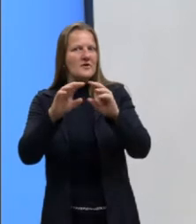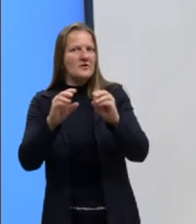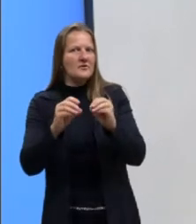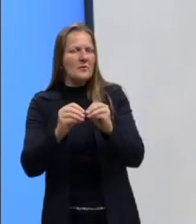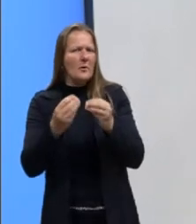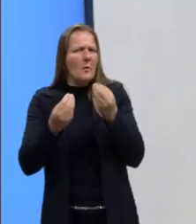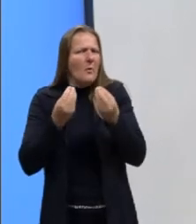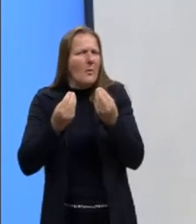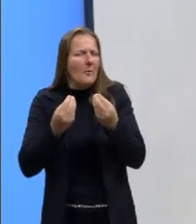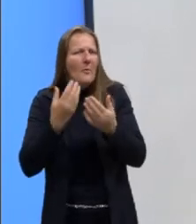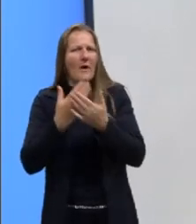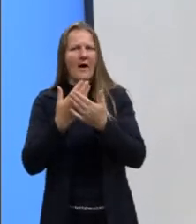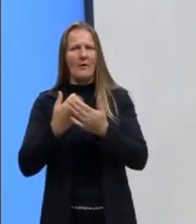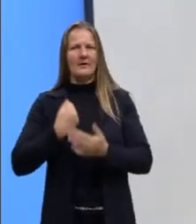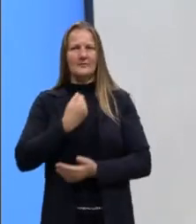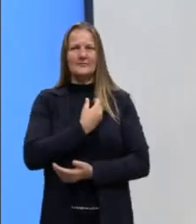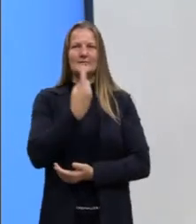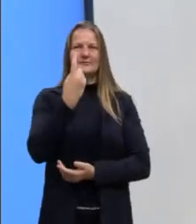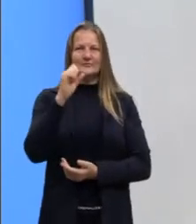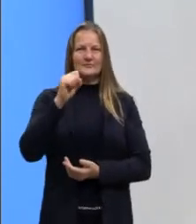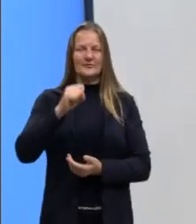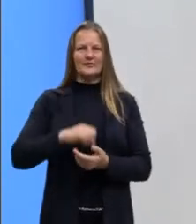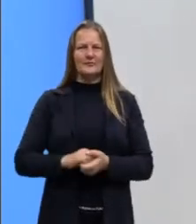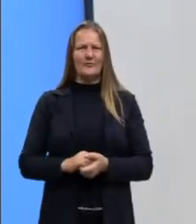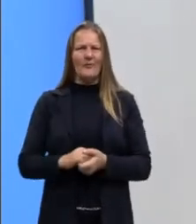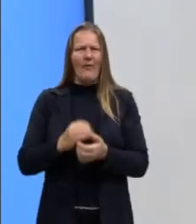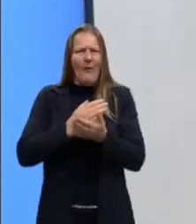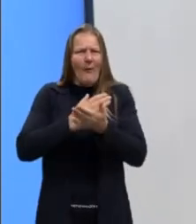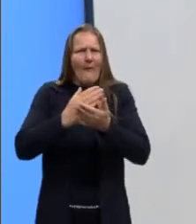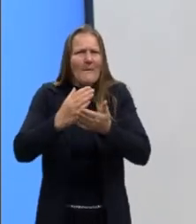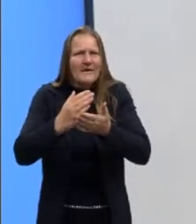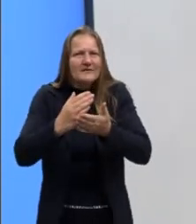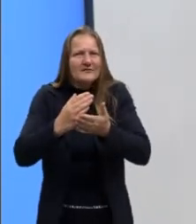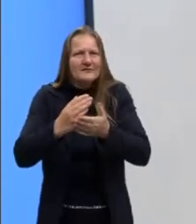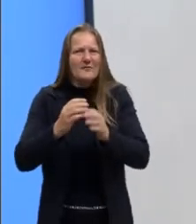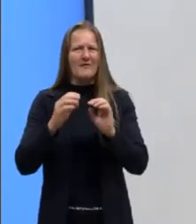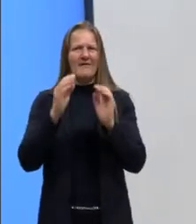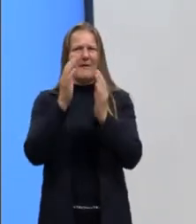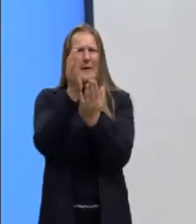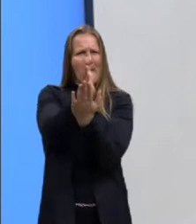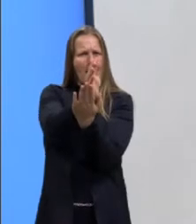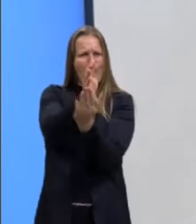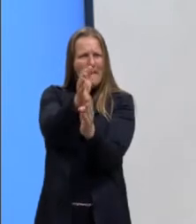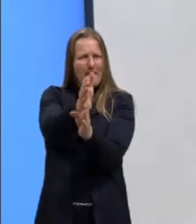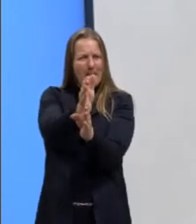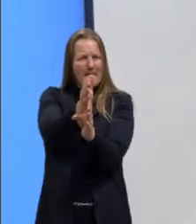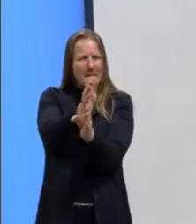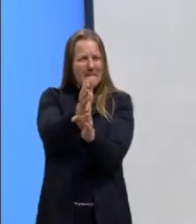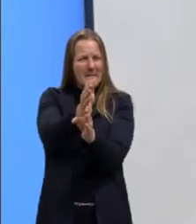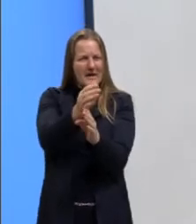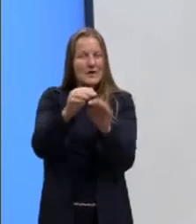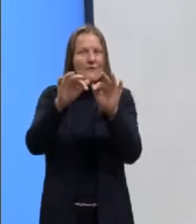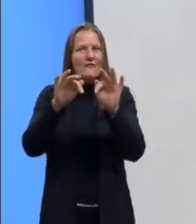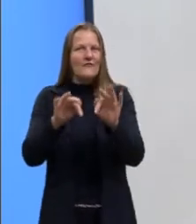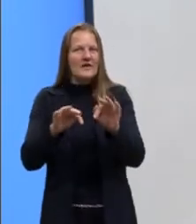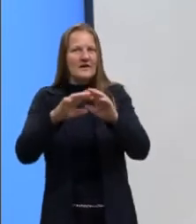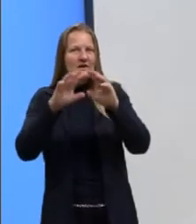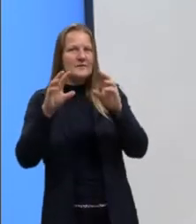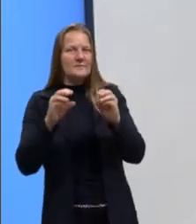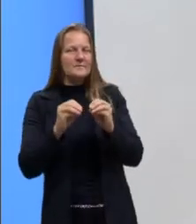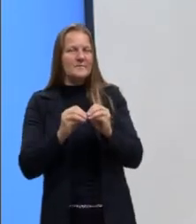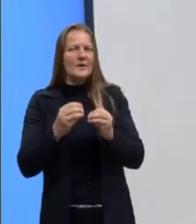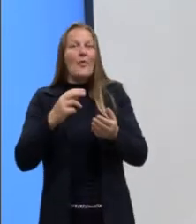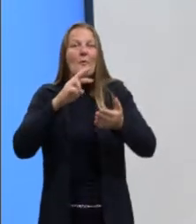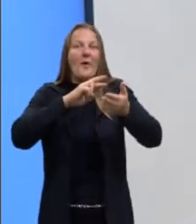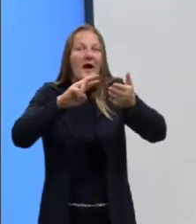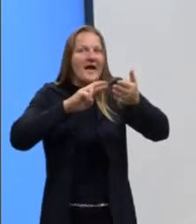como assim começo meio e fim para onde a gente vai Qual é o nosso rumo de hoje é entender mais um dos